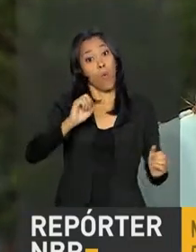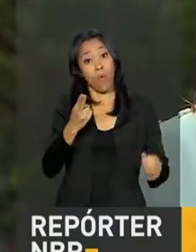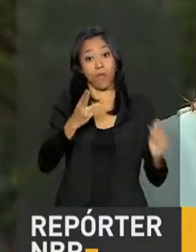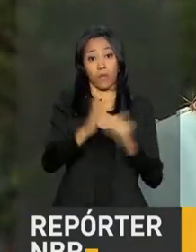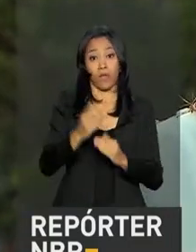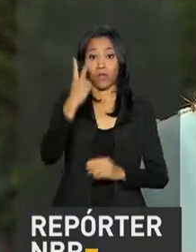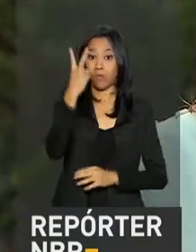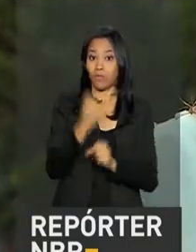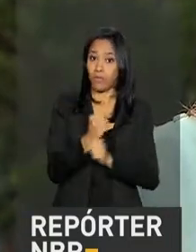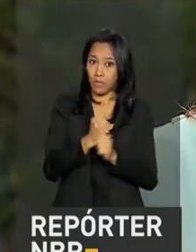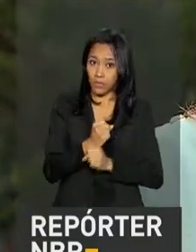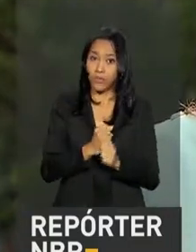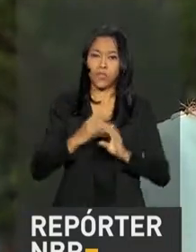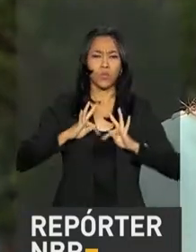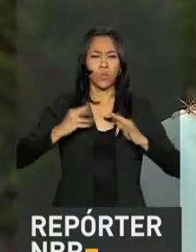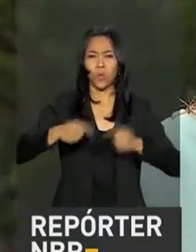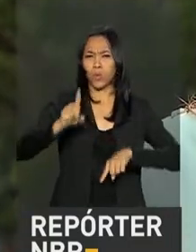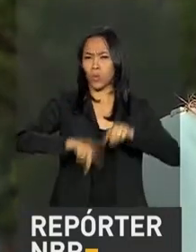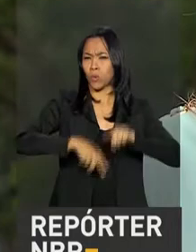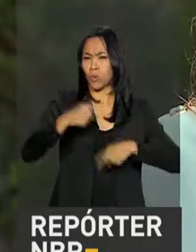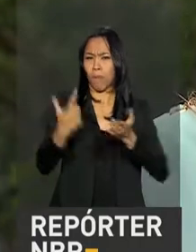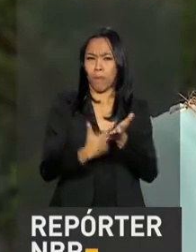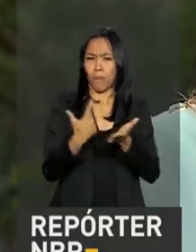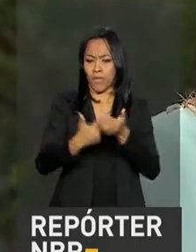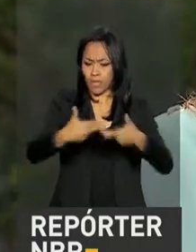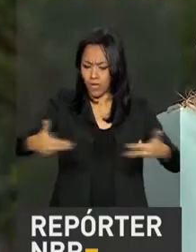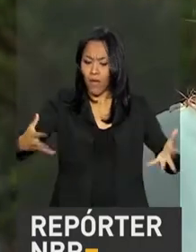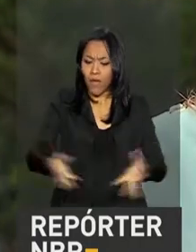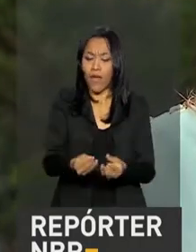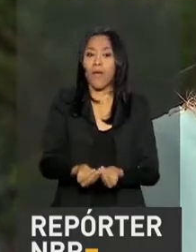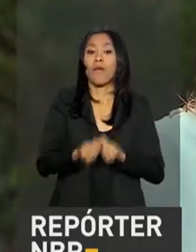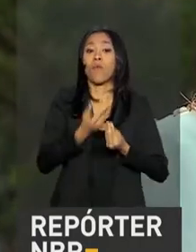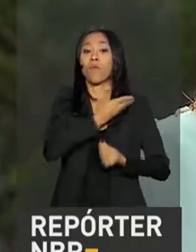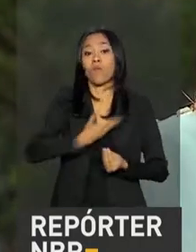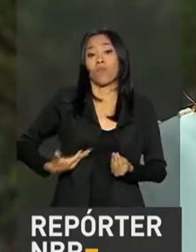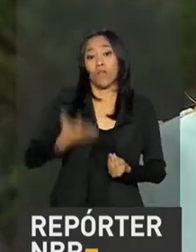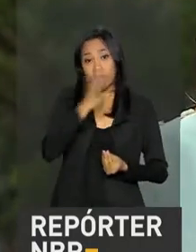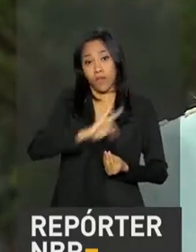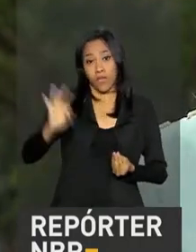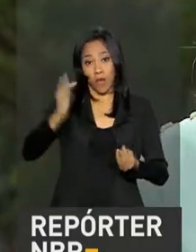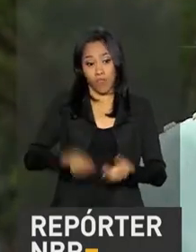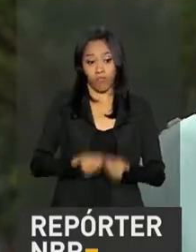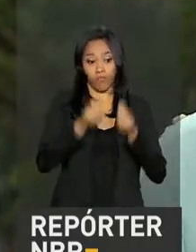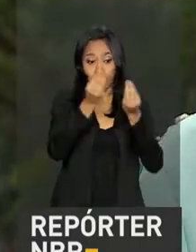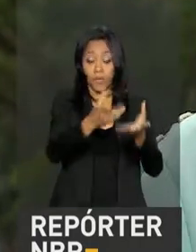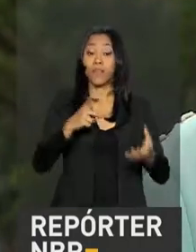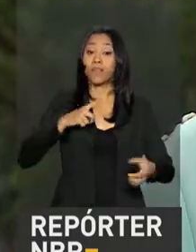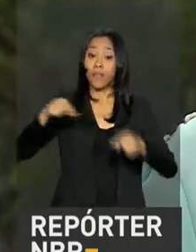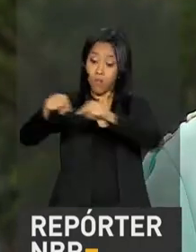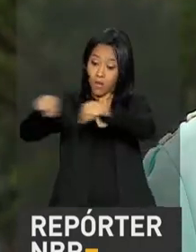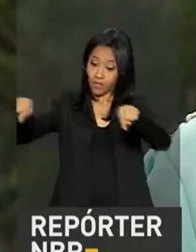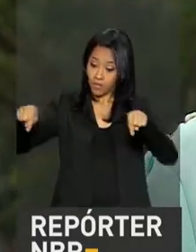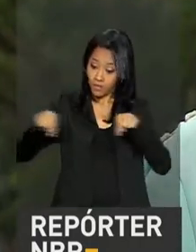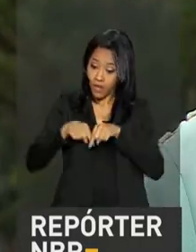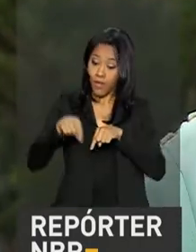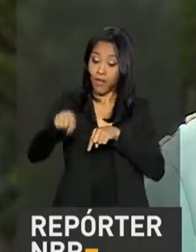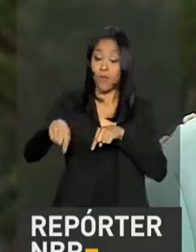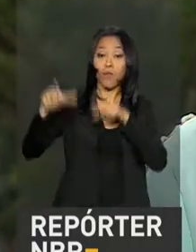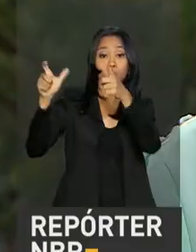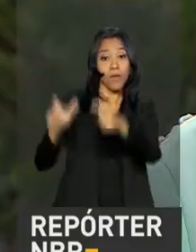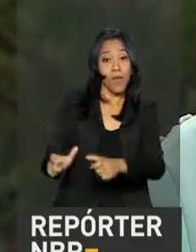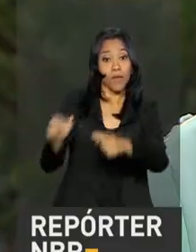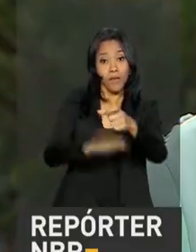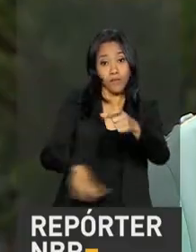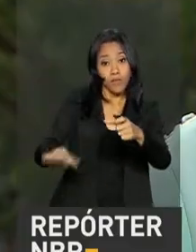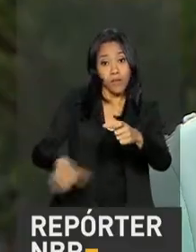os estudantes e também para os professores é fornecido pelo governo federal há também uma sala de acolhimento no local onde as crianças podem ficar durante